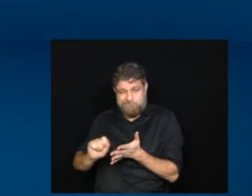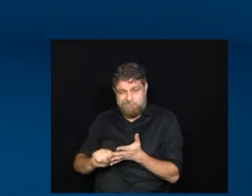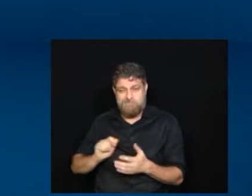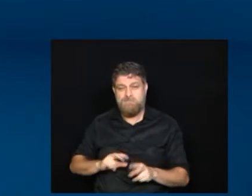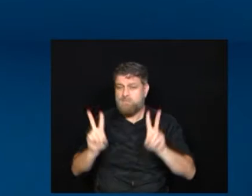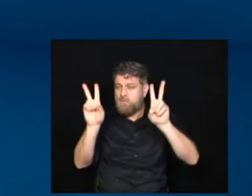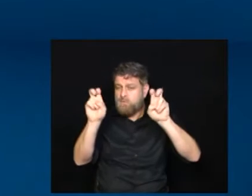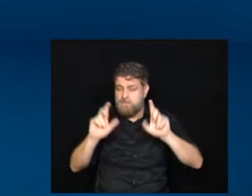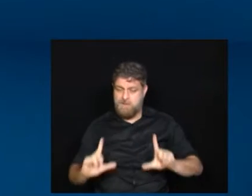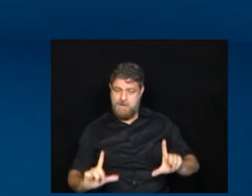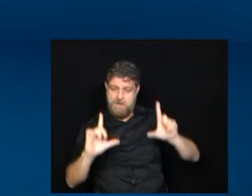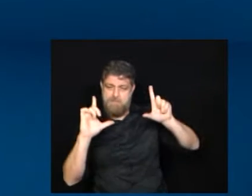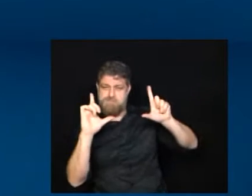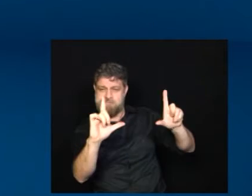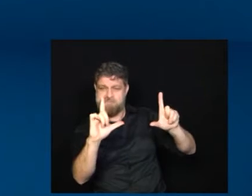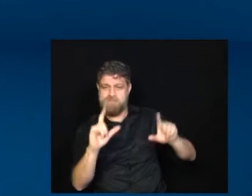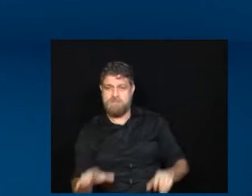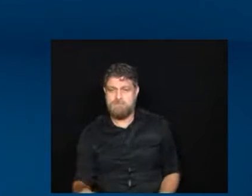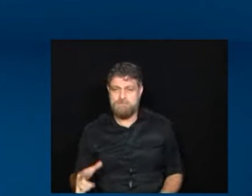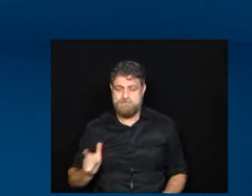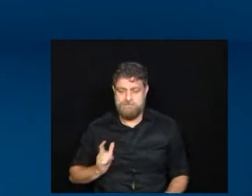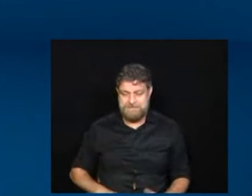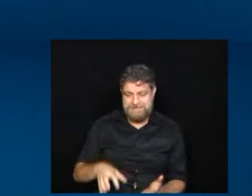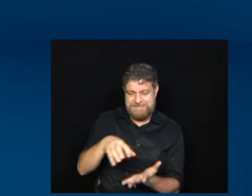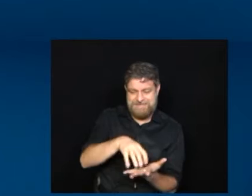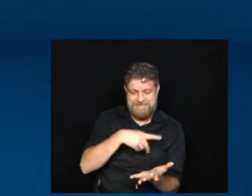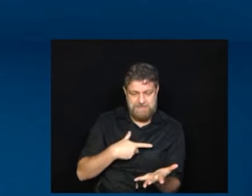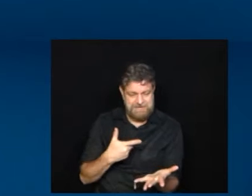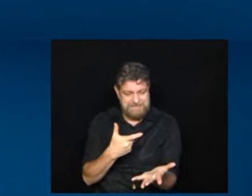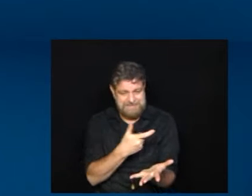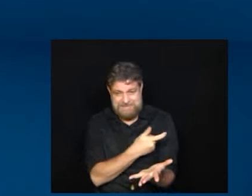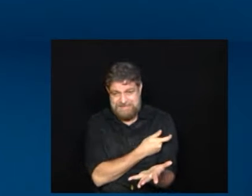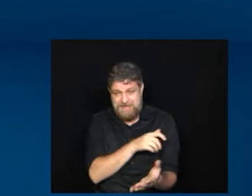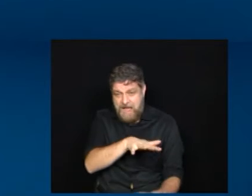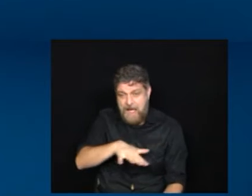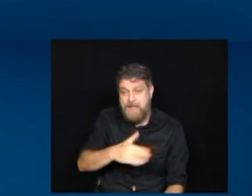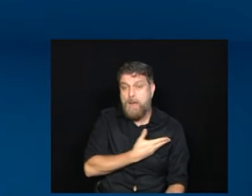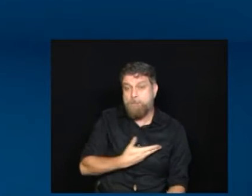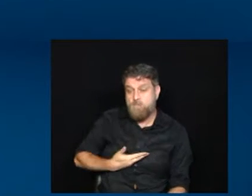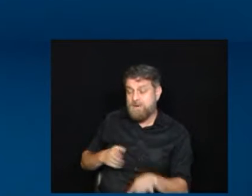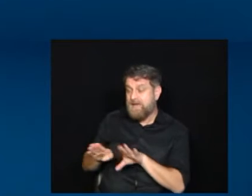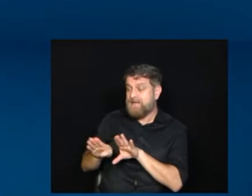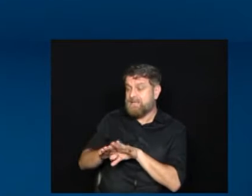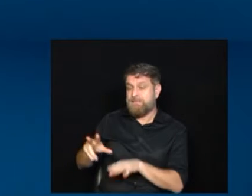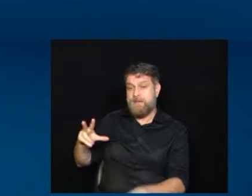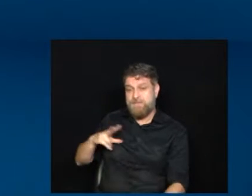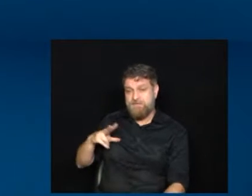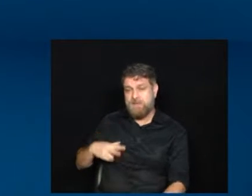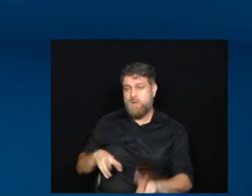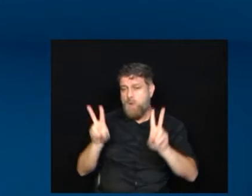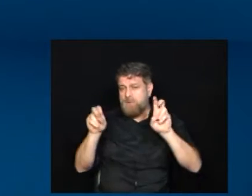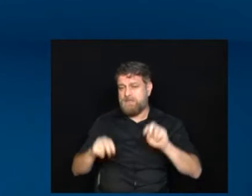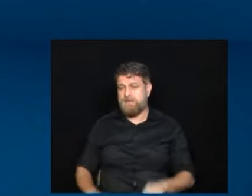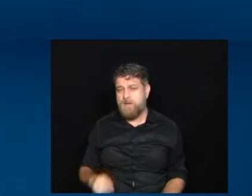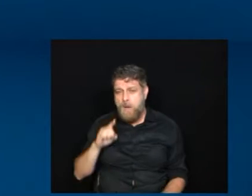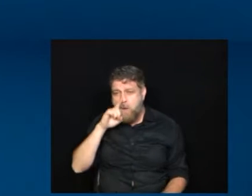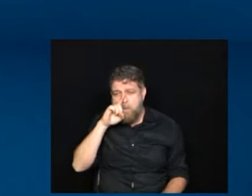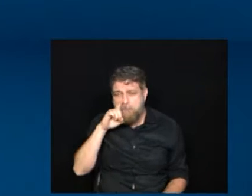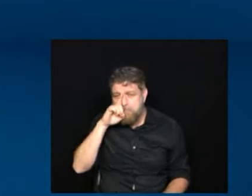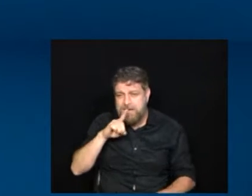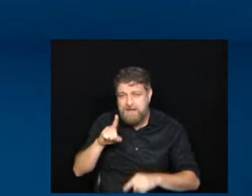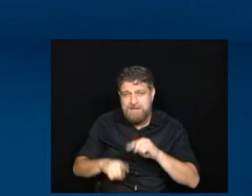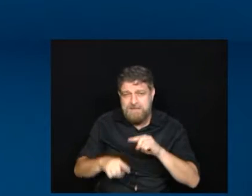da fixação de cartaz nas unidades de saúde das redes pública e privada acerca dos riscos que a